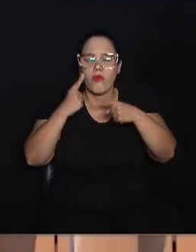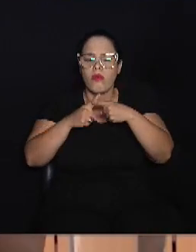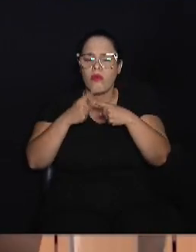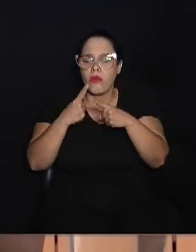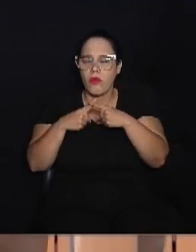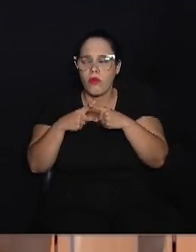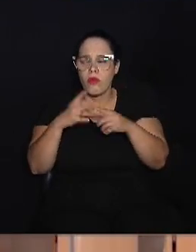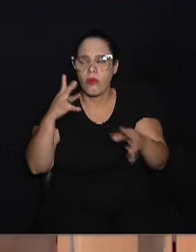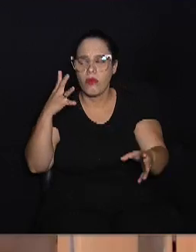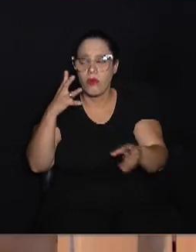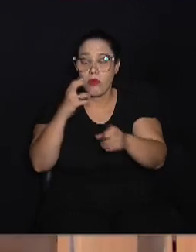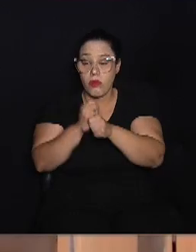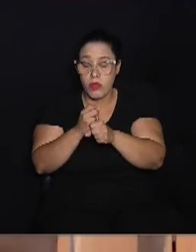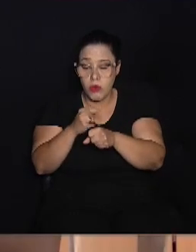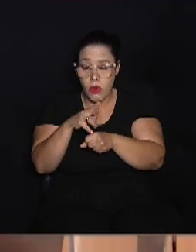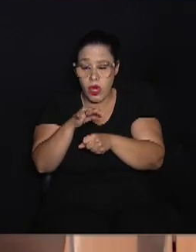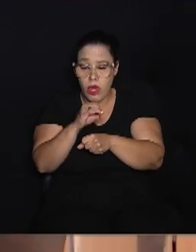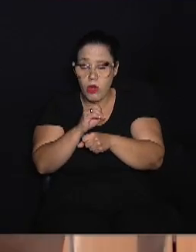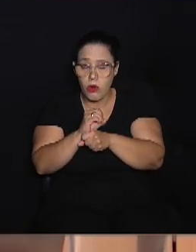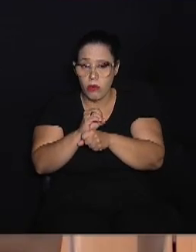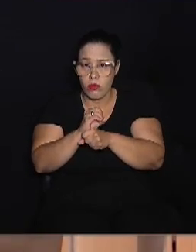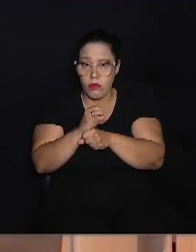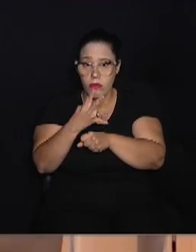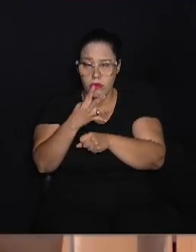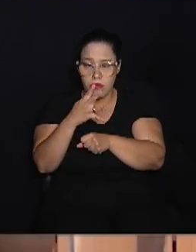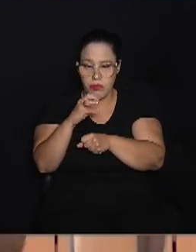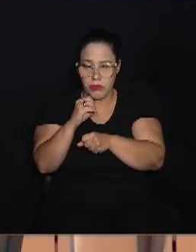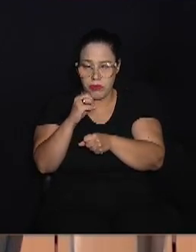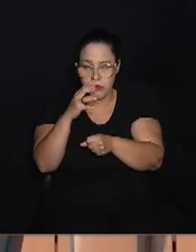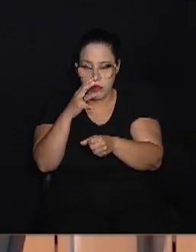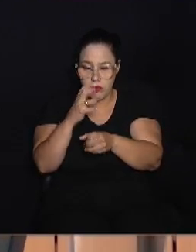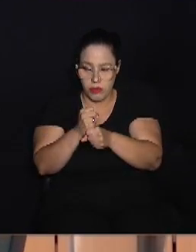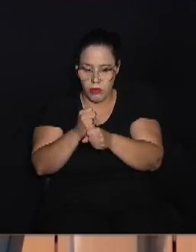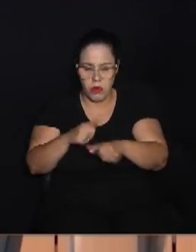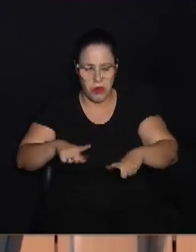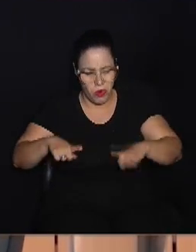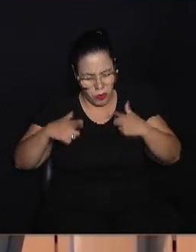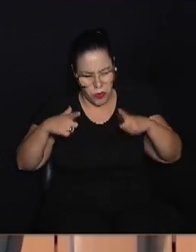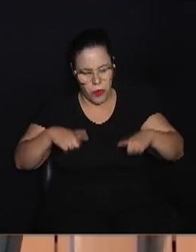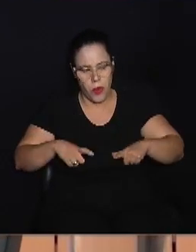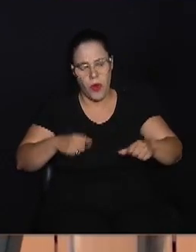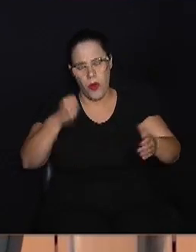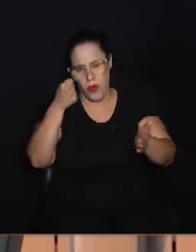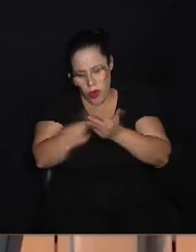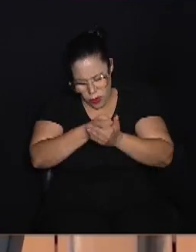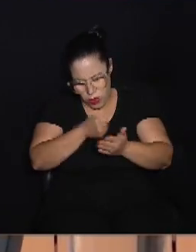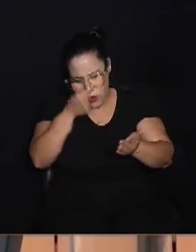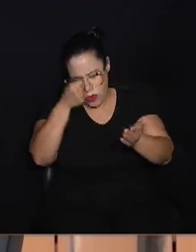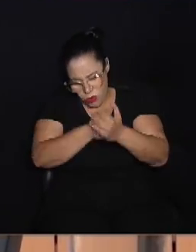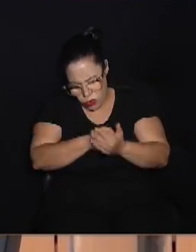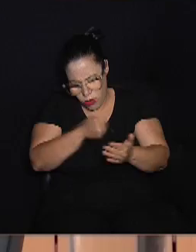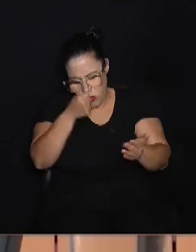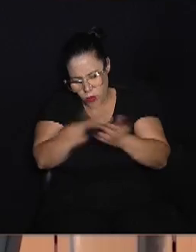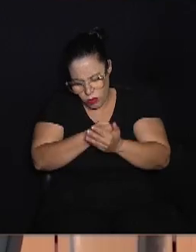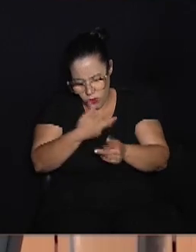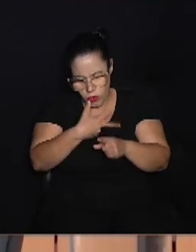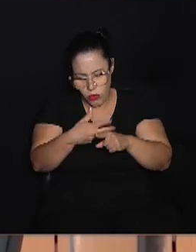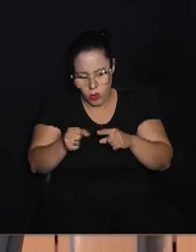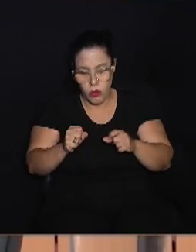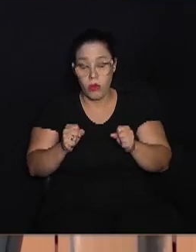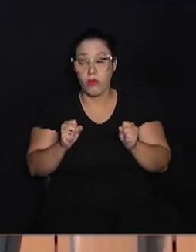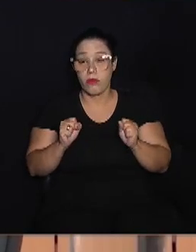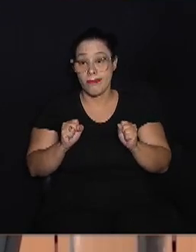nós fechamos um ciclo de 40 anos de luta, de resistência, de conquista e de um